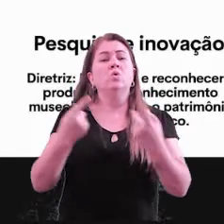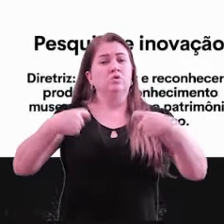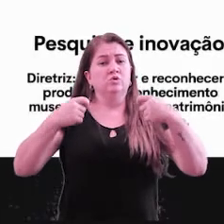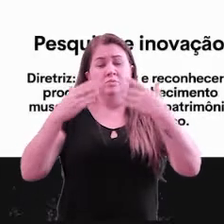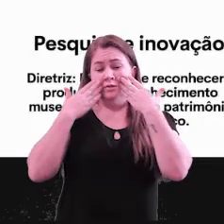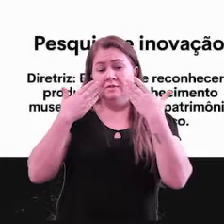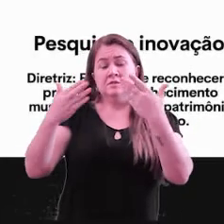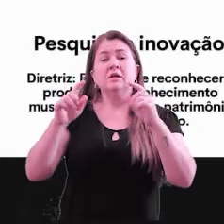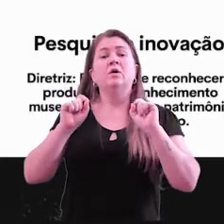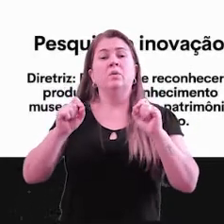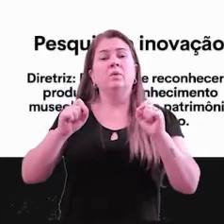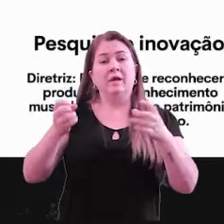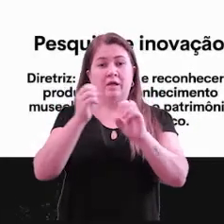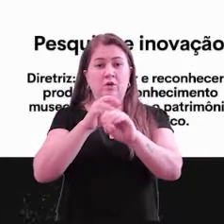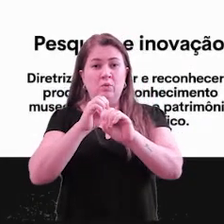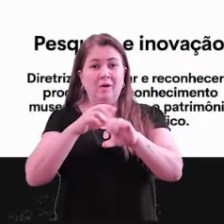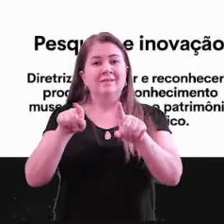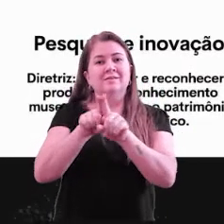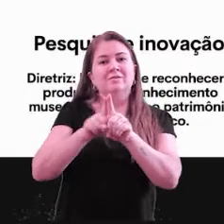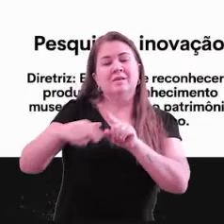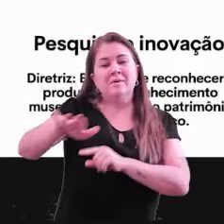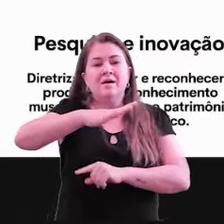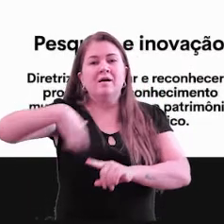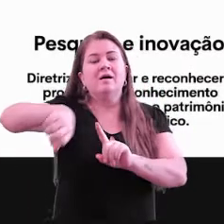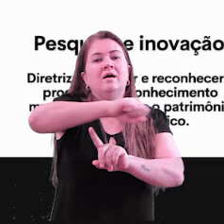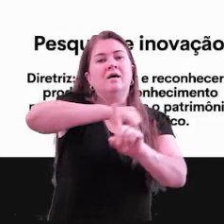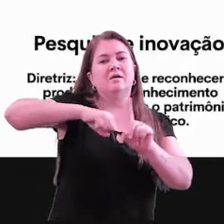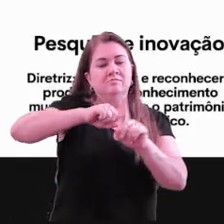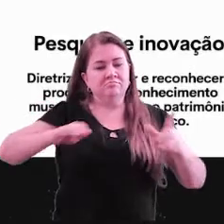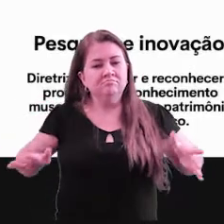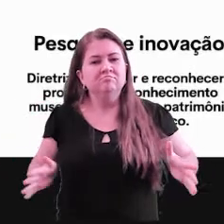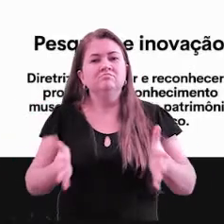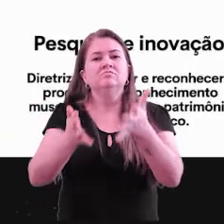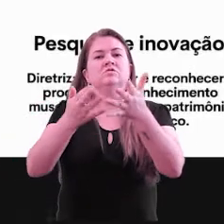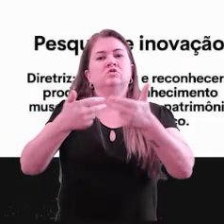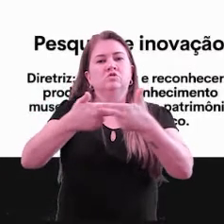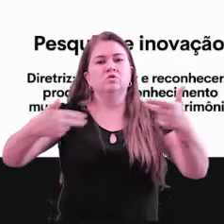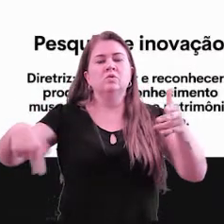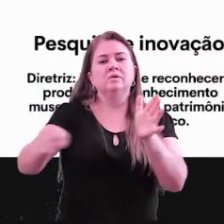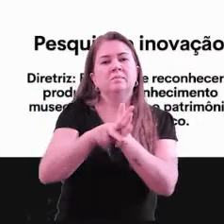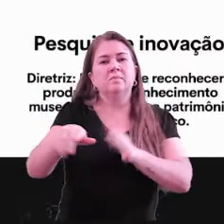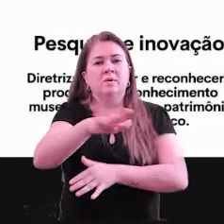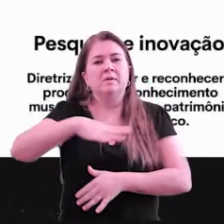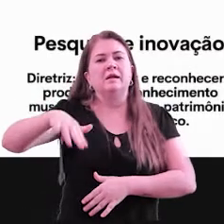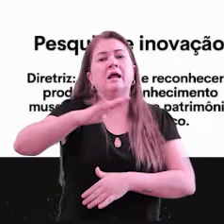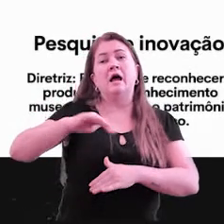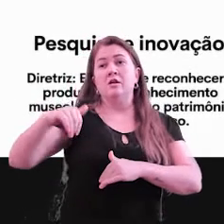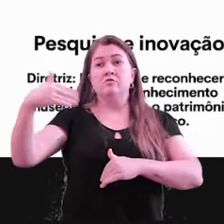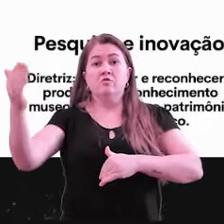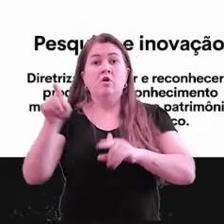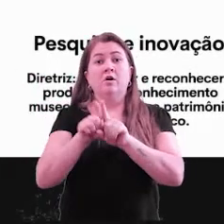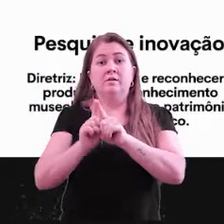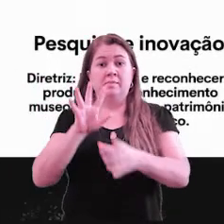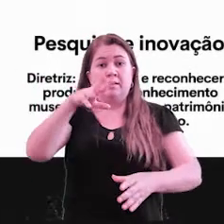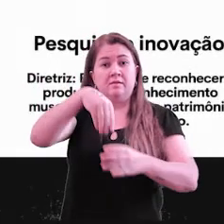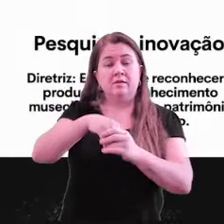o fomento ao desenvolvimento de ações educativas externas e internas às instituições museológicas de ciência e tecnologia,